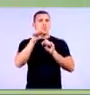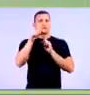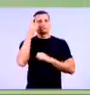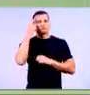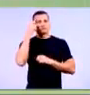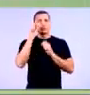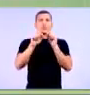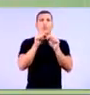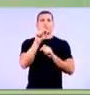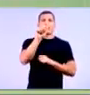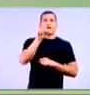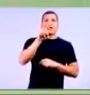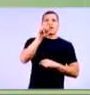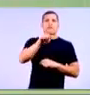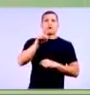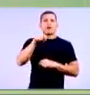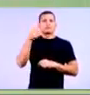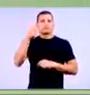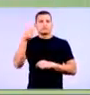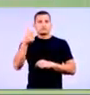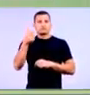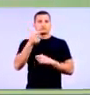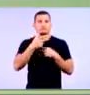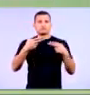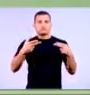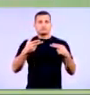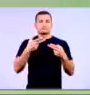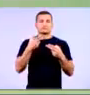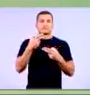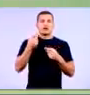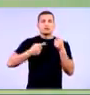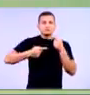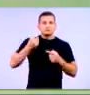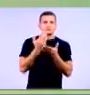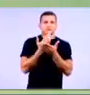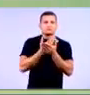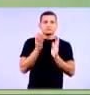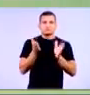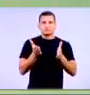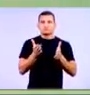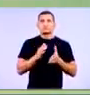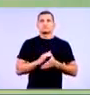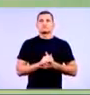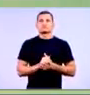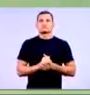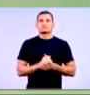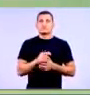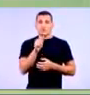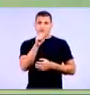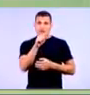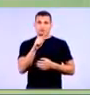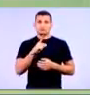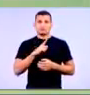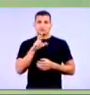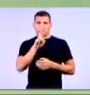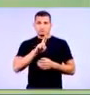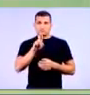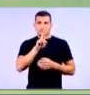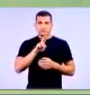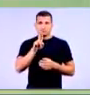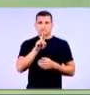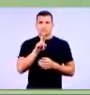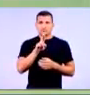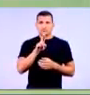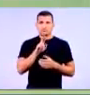que é o AVA? Que foi uma das primeiras coisas que nós questionamos. Bom, aqui a gente utilizou um recurso que é